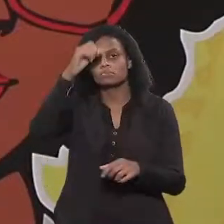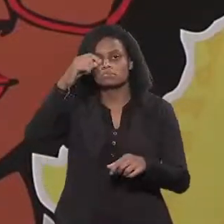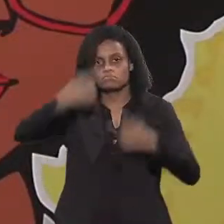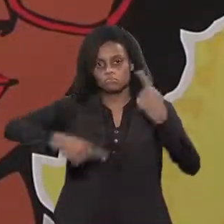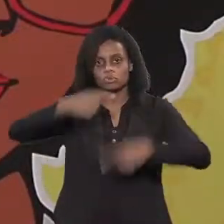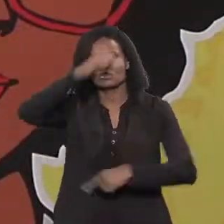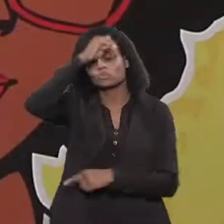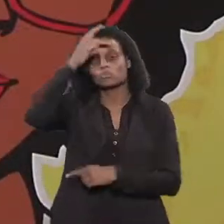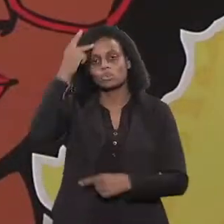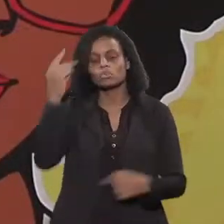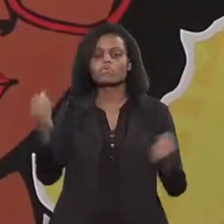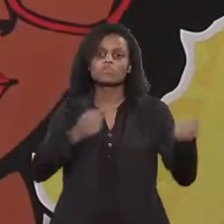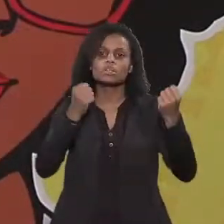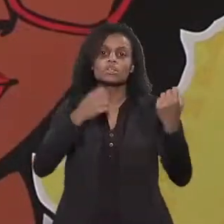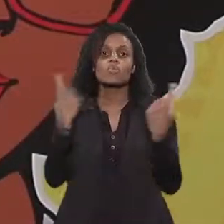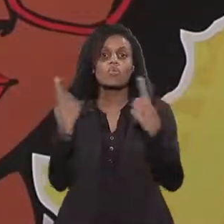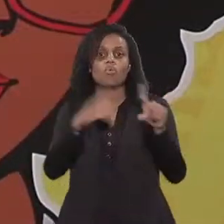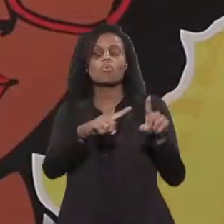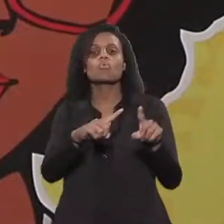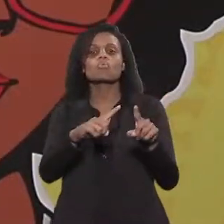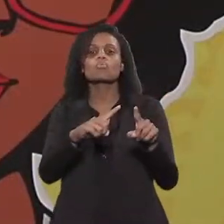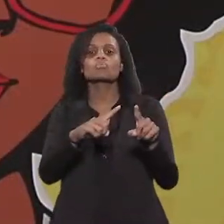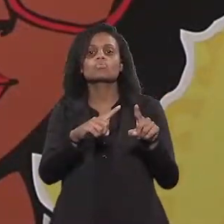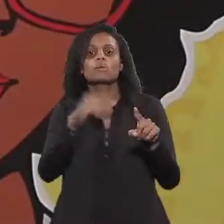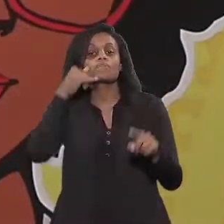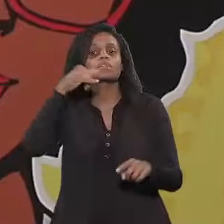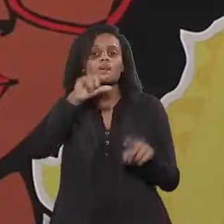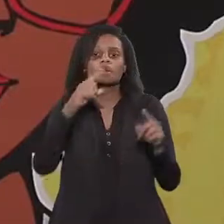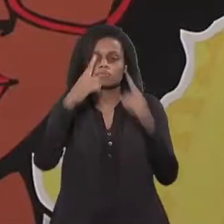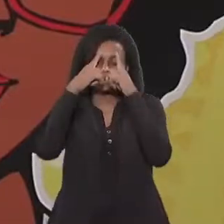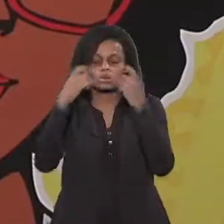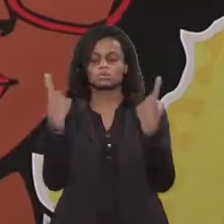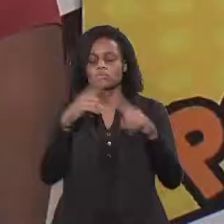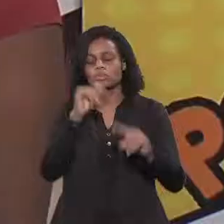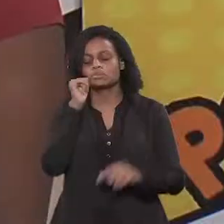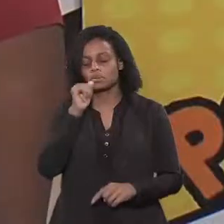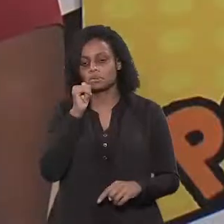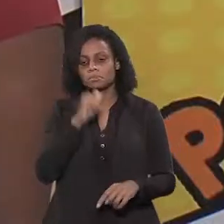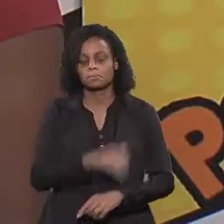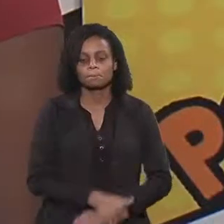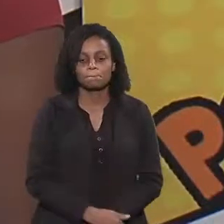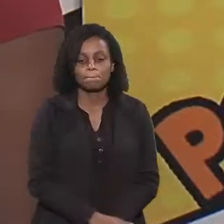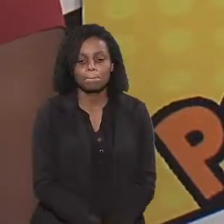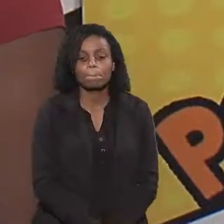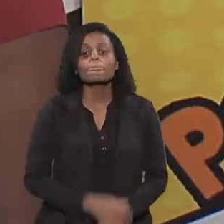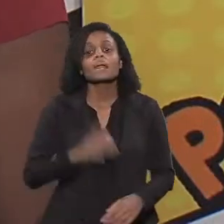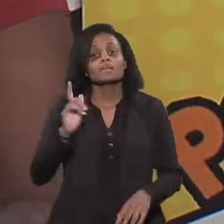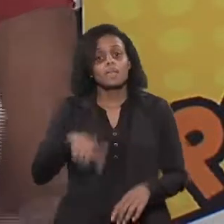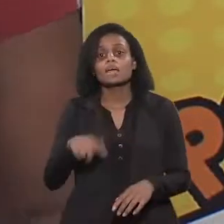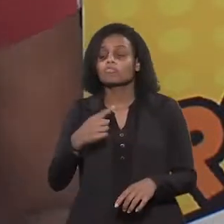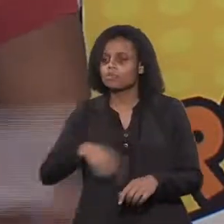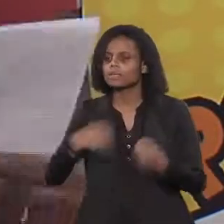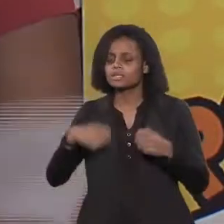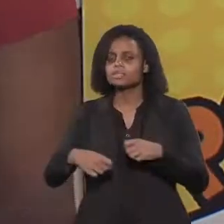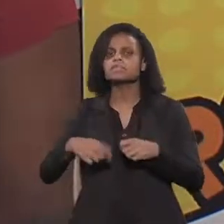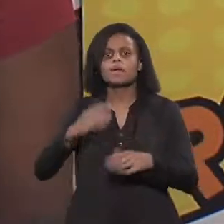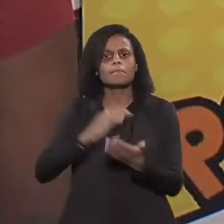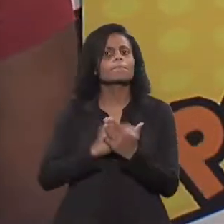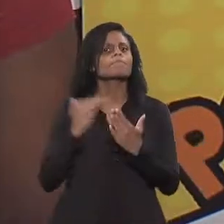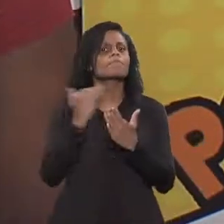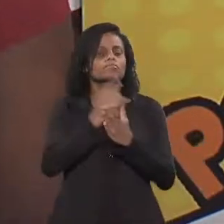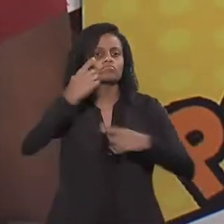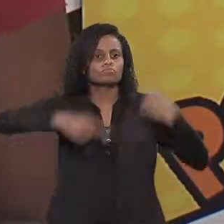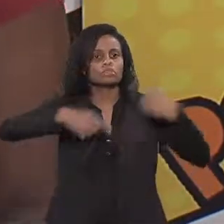dele políticas públicas de fortalecimento e combate à violência contra a mulher. E é basicamente disso que a gente está precisando, de mais políticas